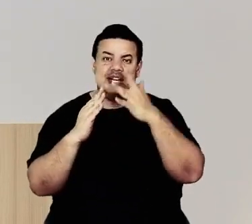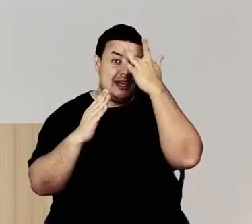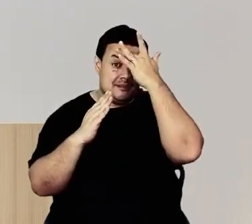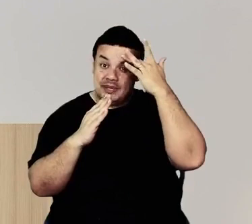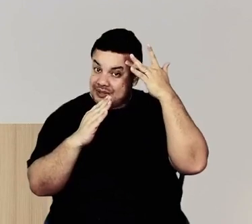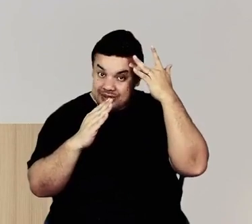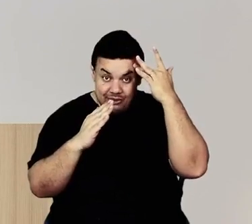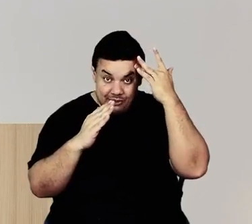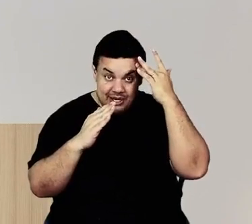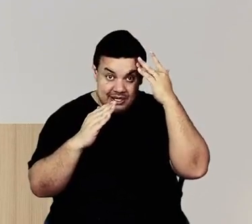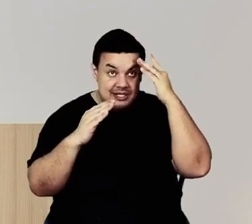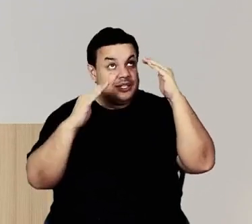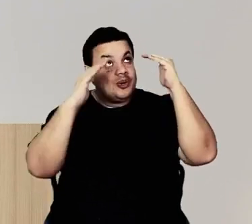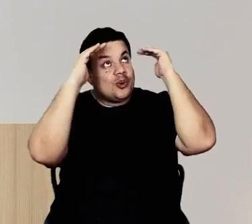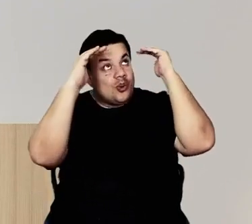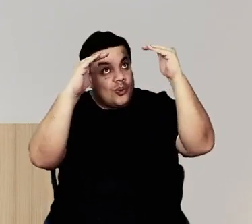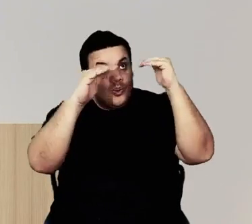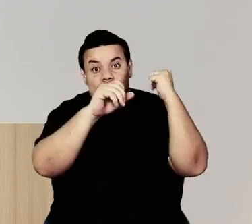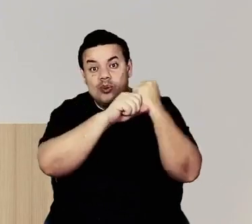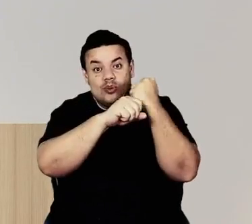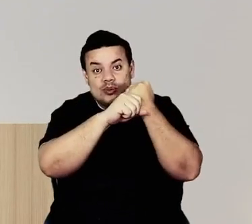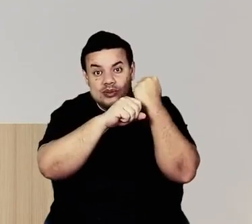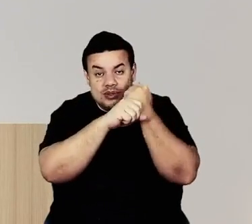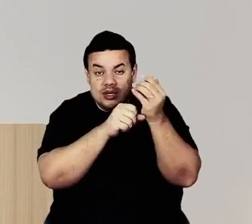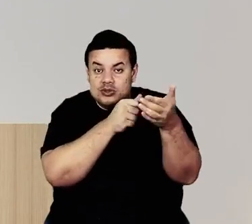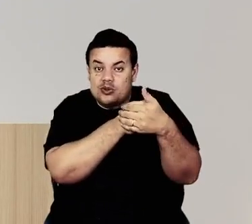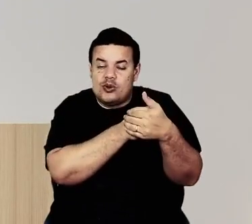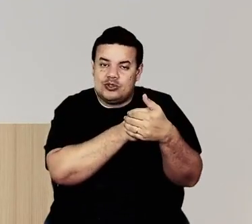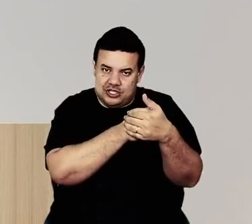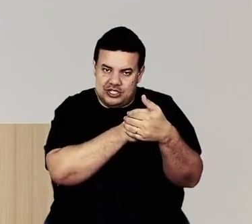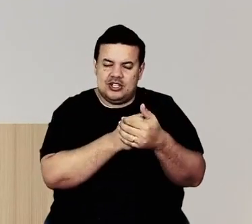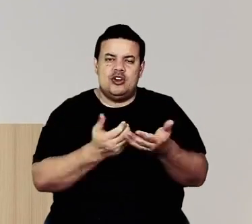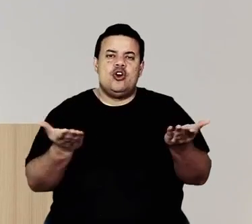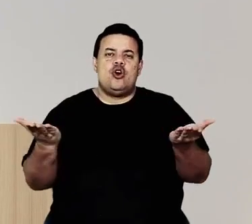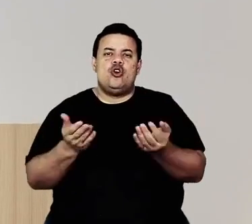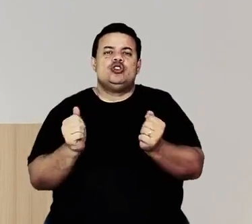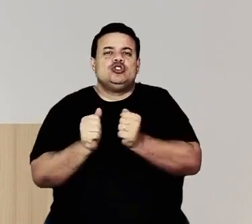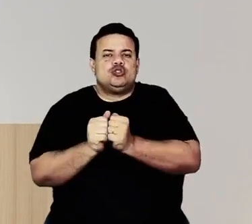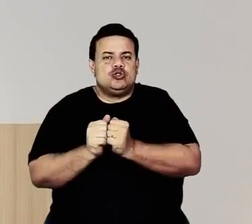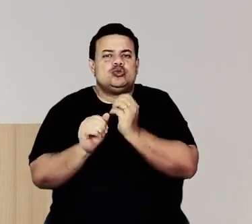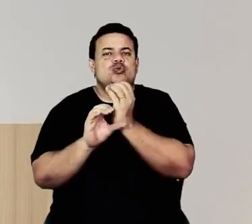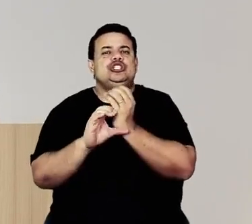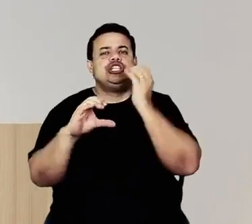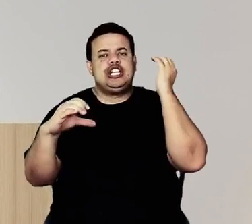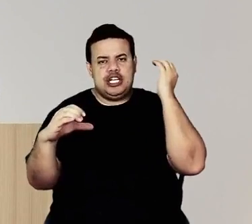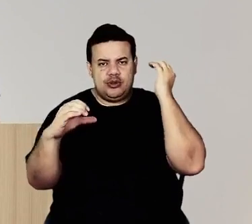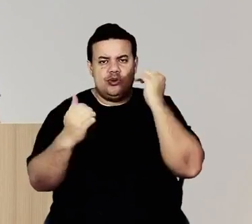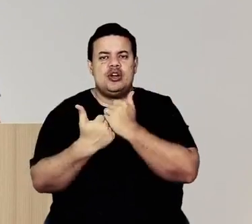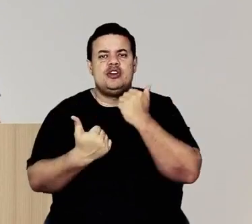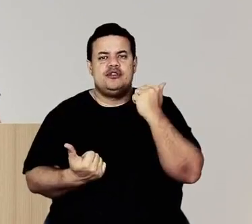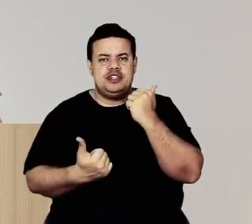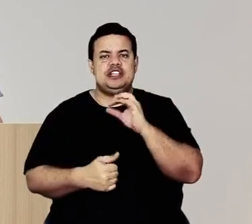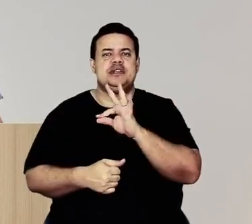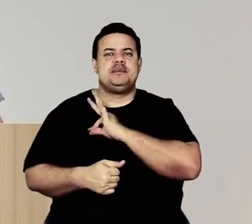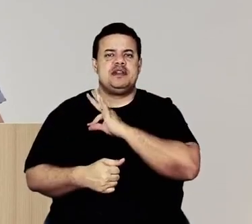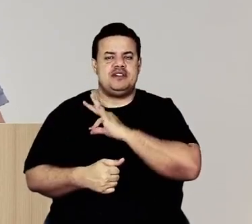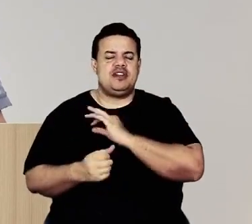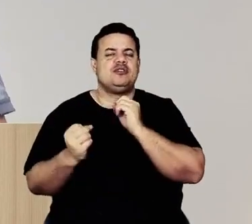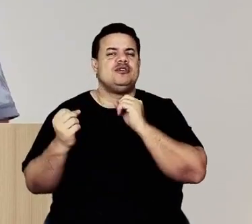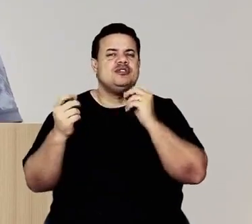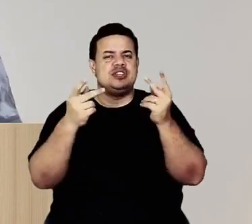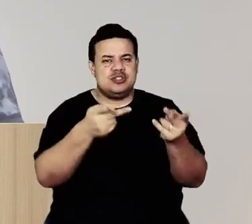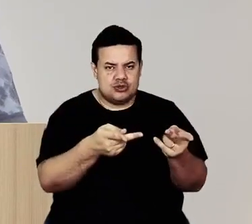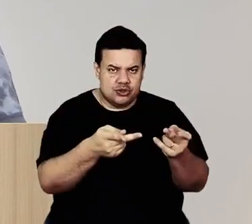xomi com o engenheiro Brian e com o nosso vice-prefeito gilid então ficou definido que vão ser